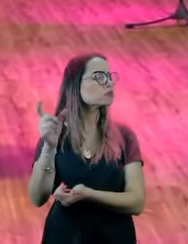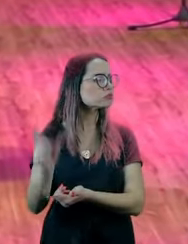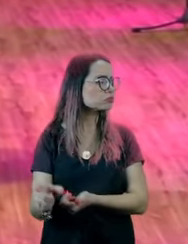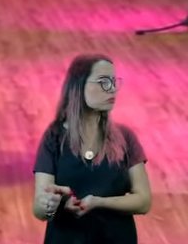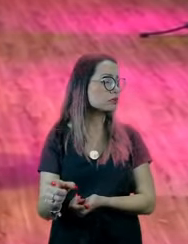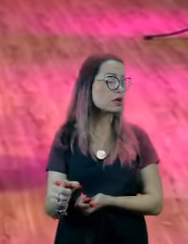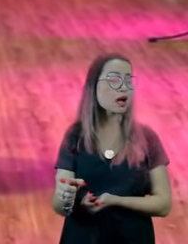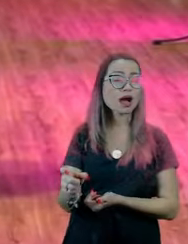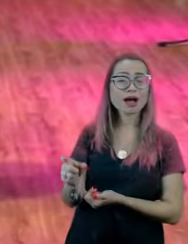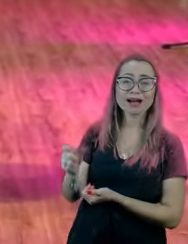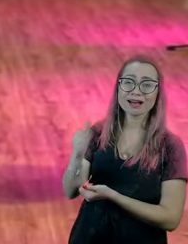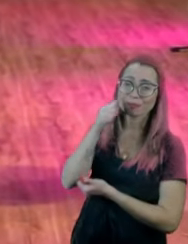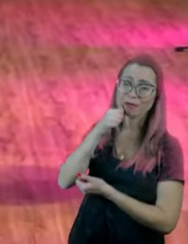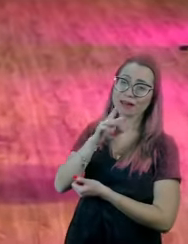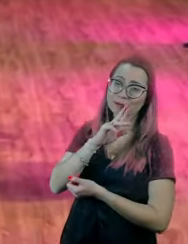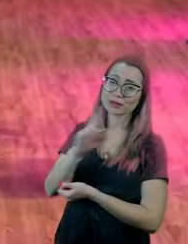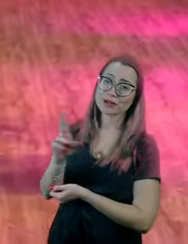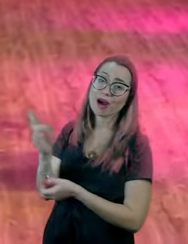sua família.